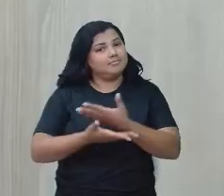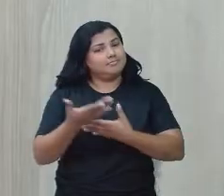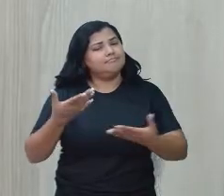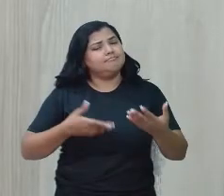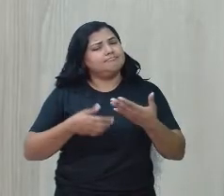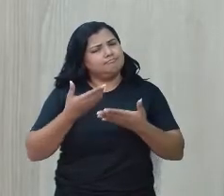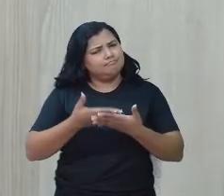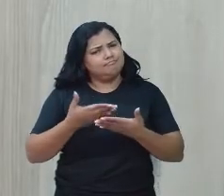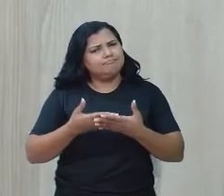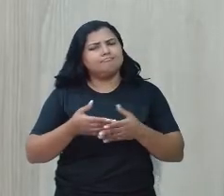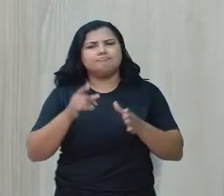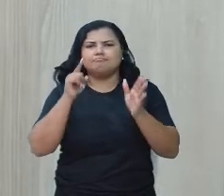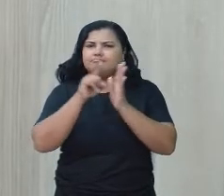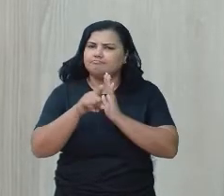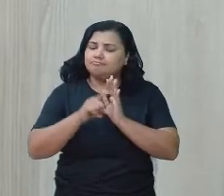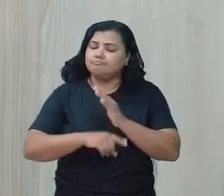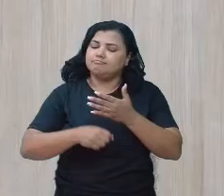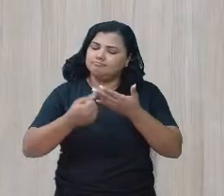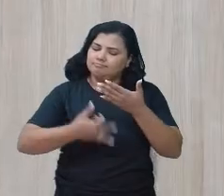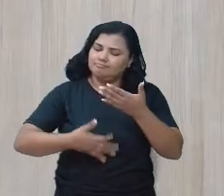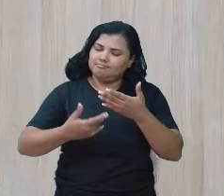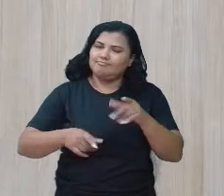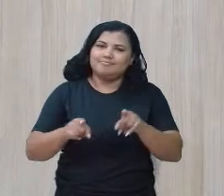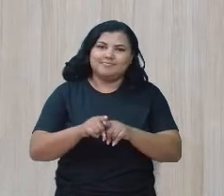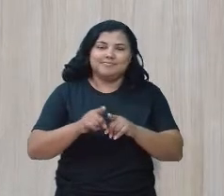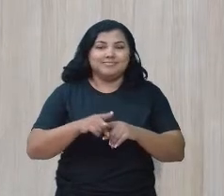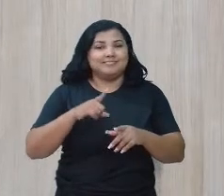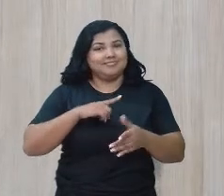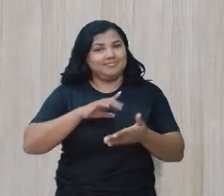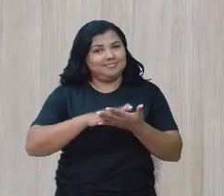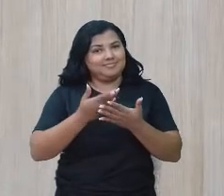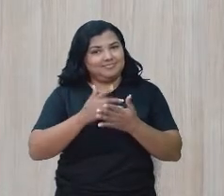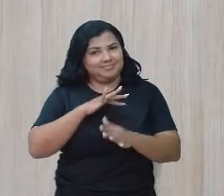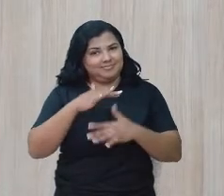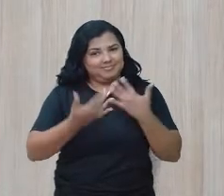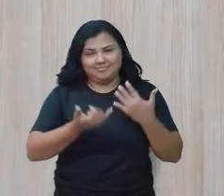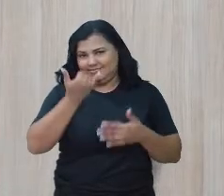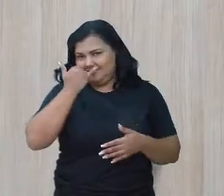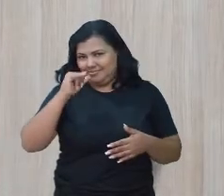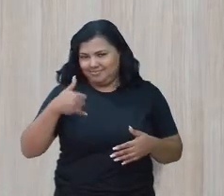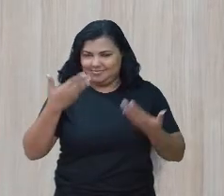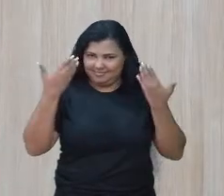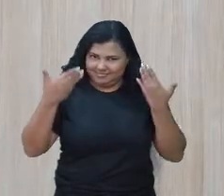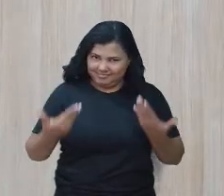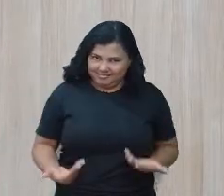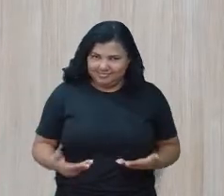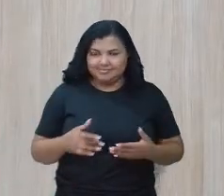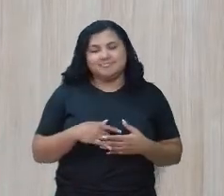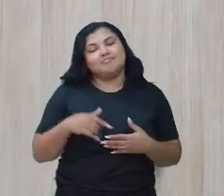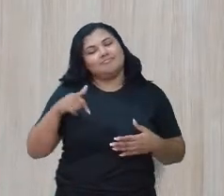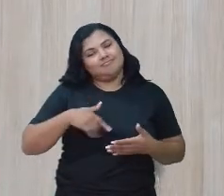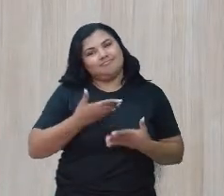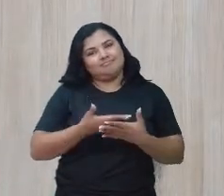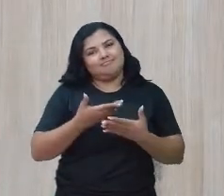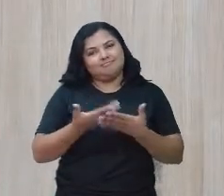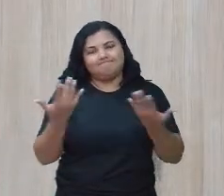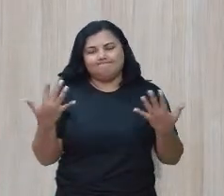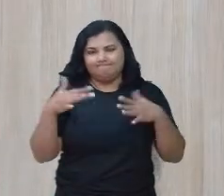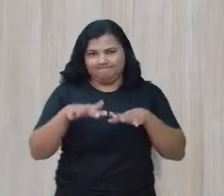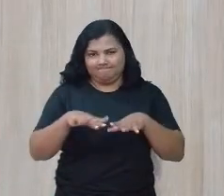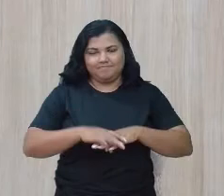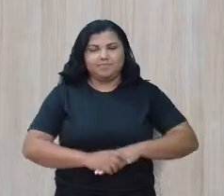façam comentários, isso é muito importante. Temos Jéssica fazendo a tradução para Libras, para que a nossa aula fique mais